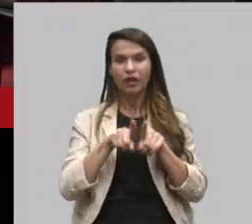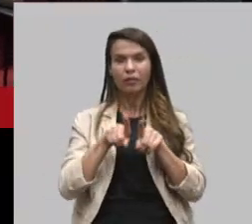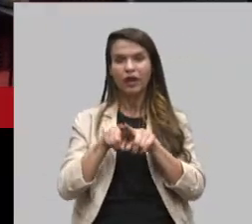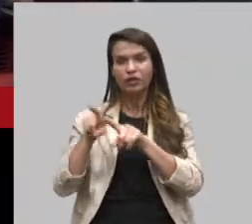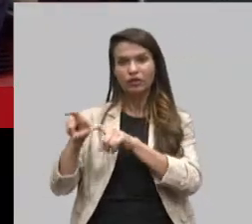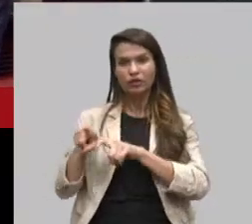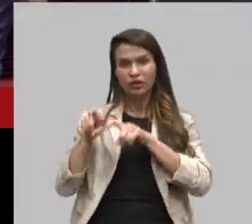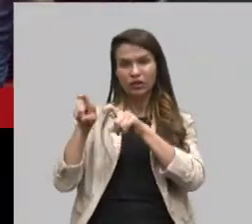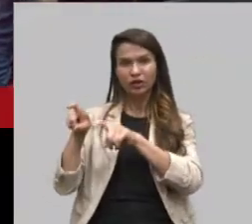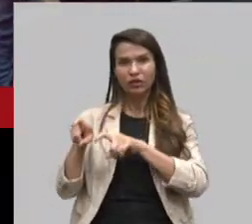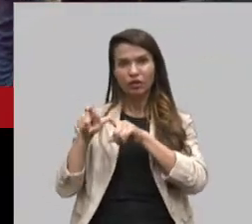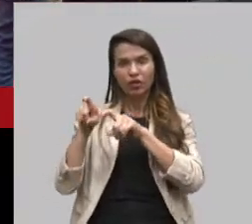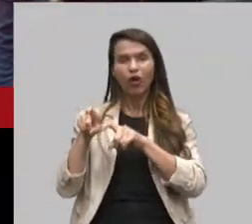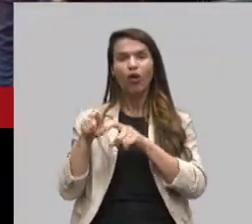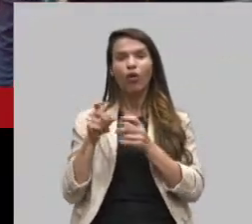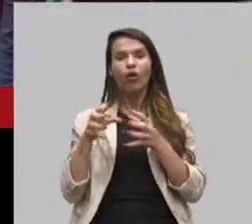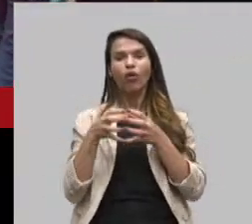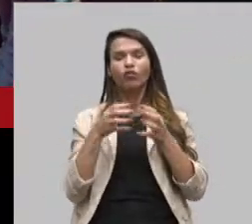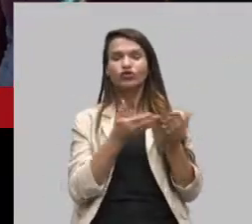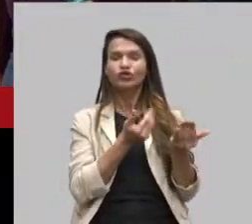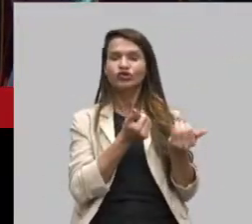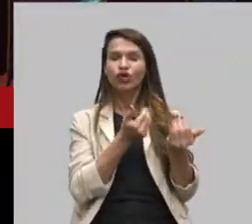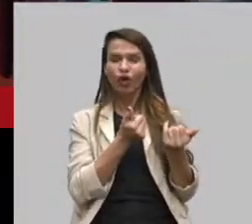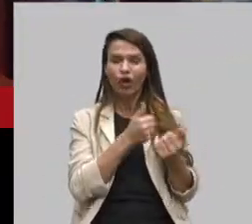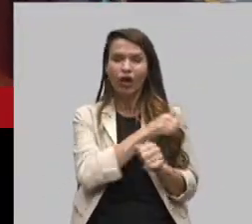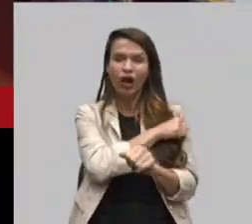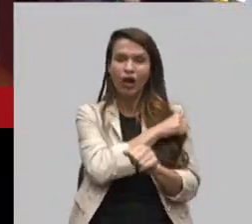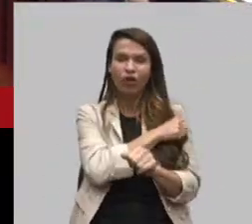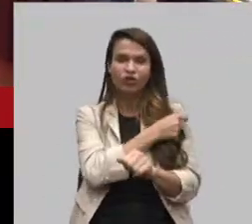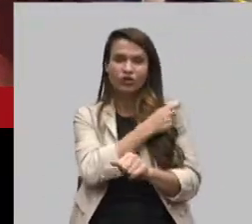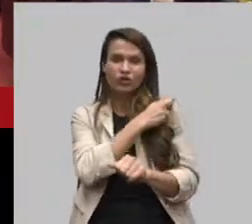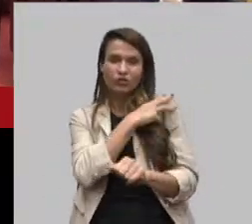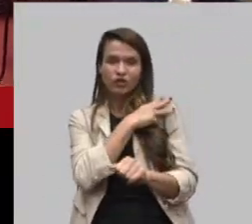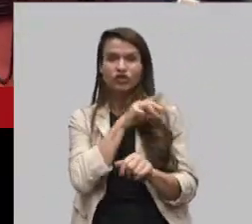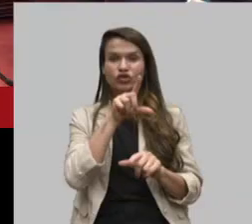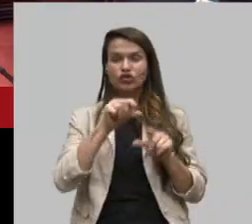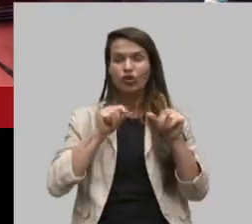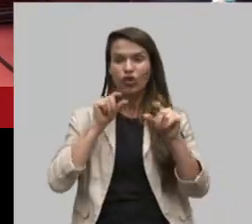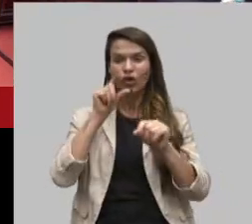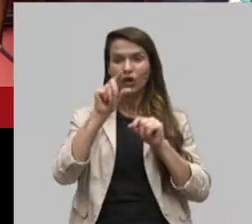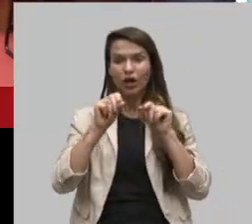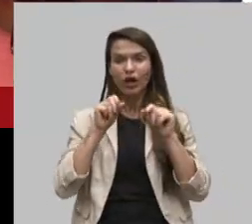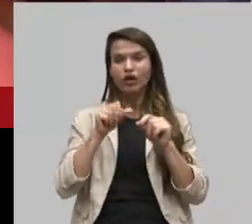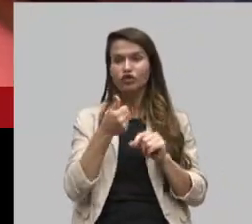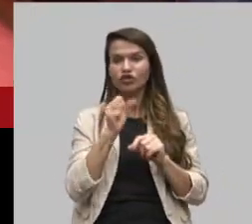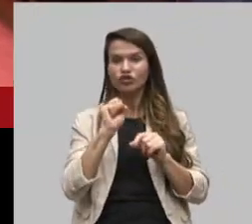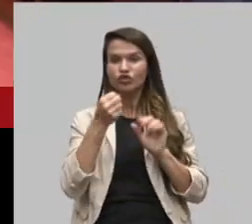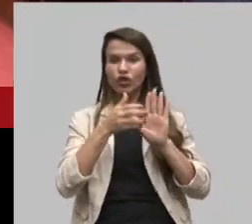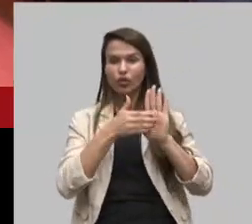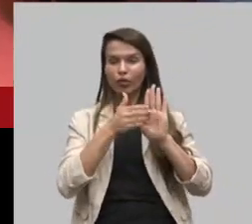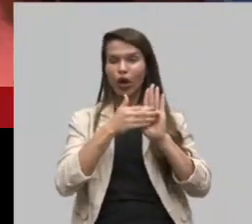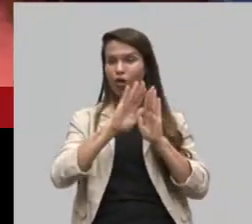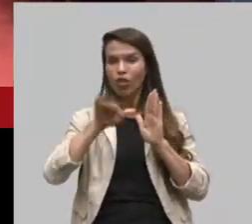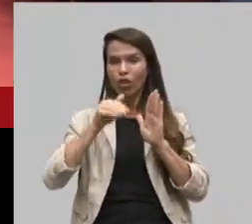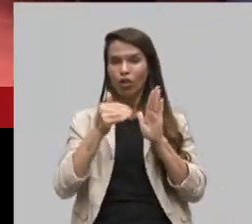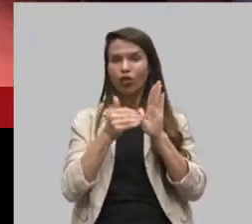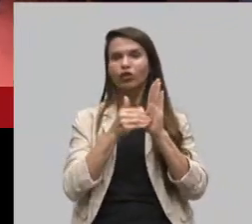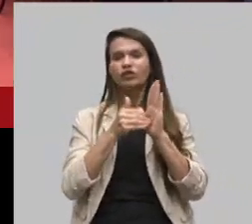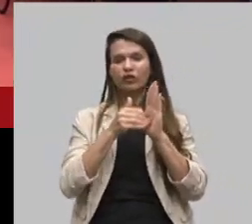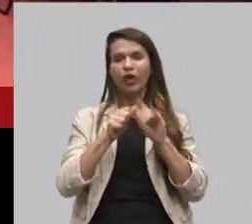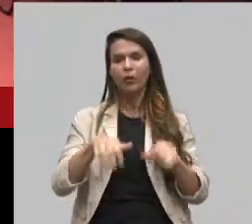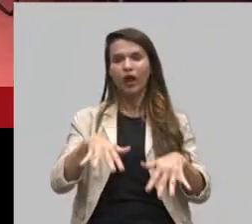a os jovens os estudantes do ensino médio Eles escolheram o propostas todas elas vieram pro plenário da